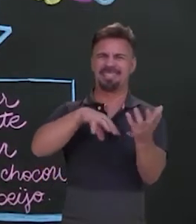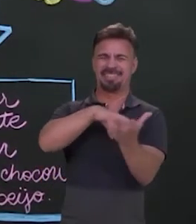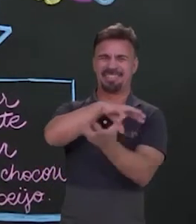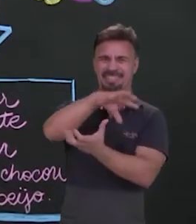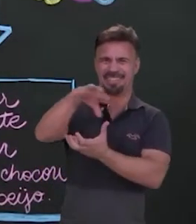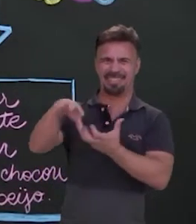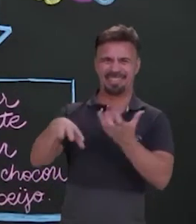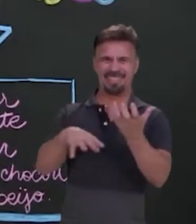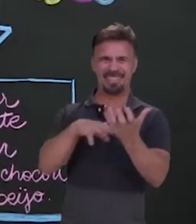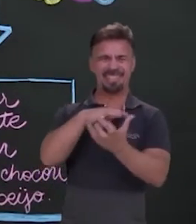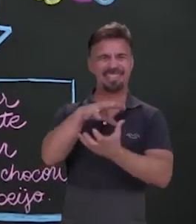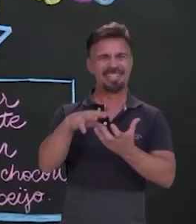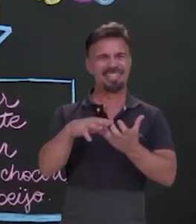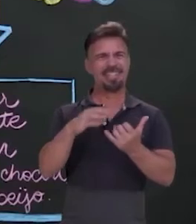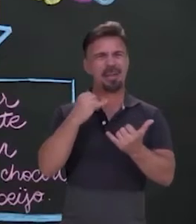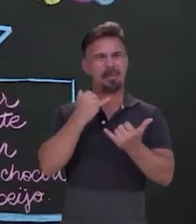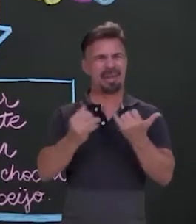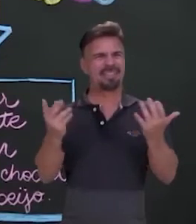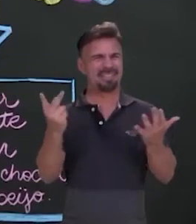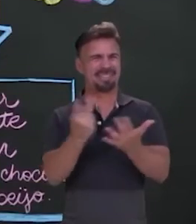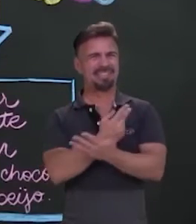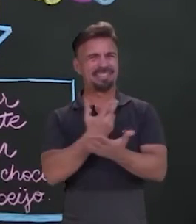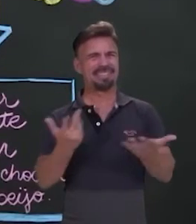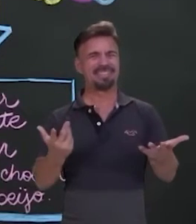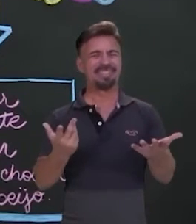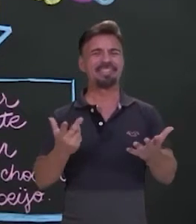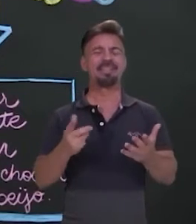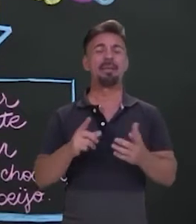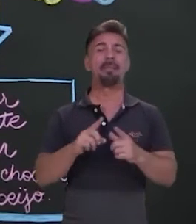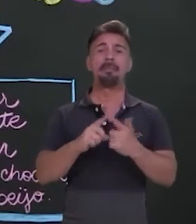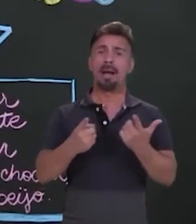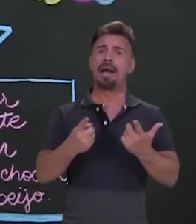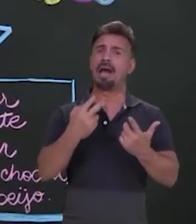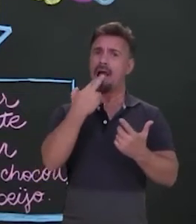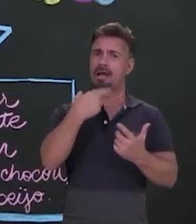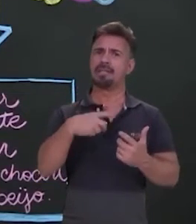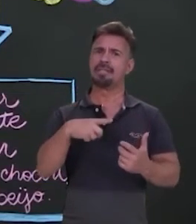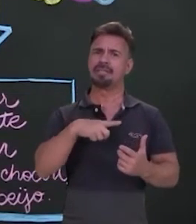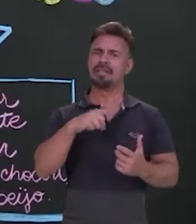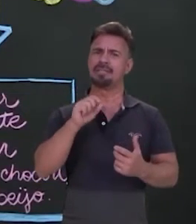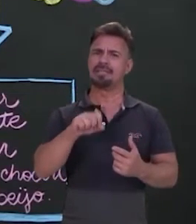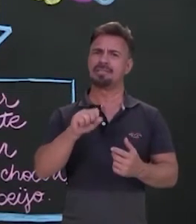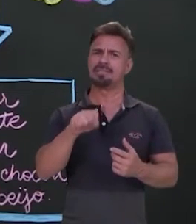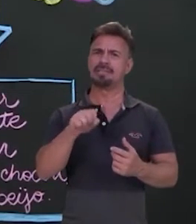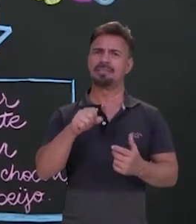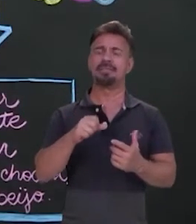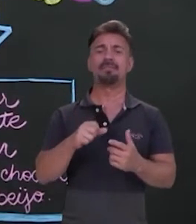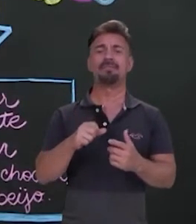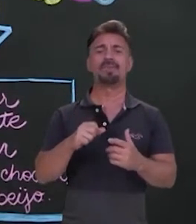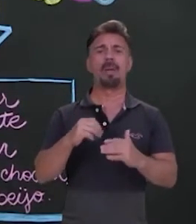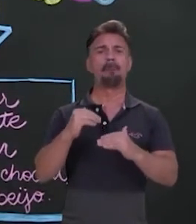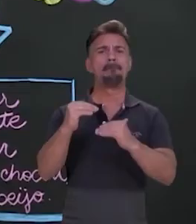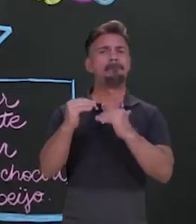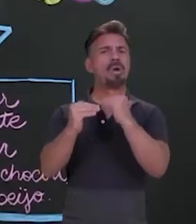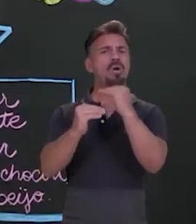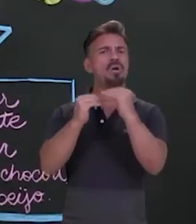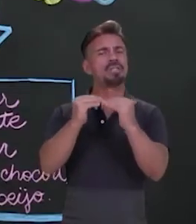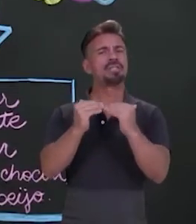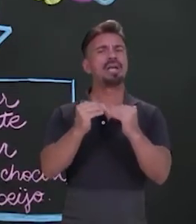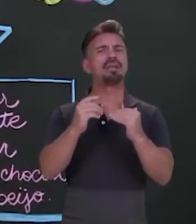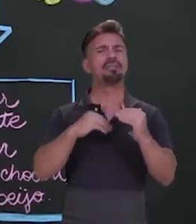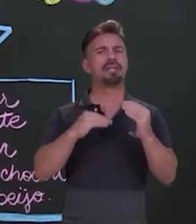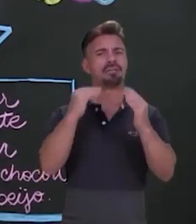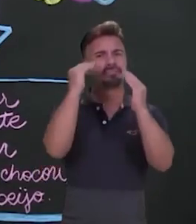não há uma lógica para esses pedacinhos de palavras se relacionarem na língua, mas há sim, viu? A gente vai perceber que alguns processos seguem